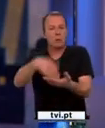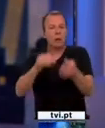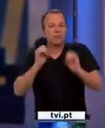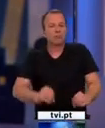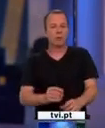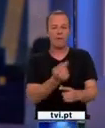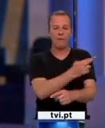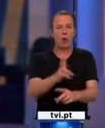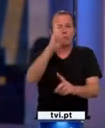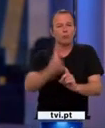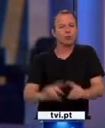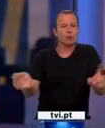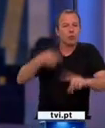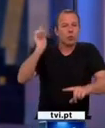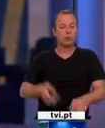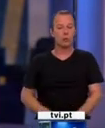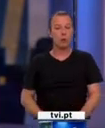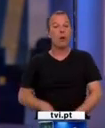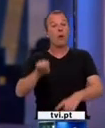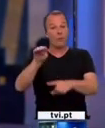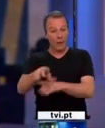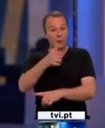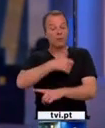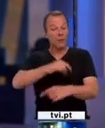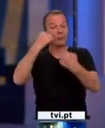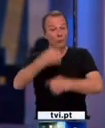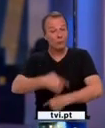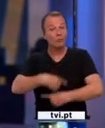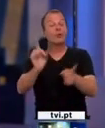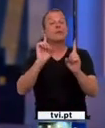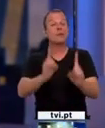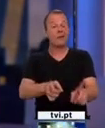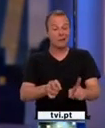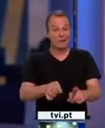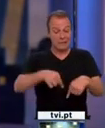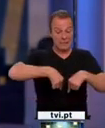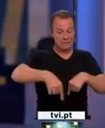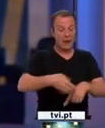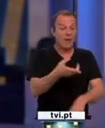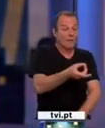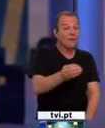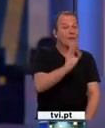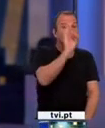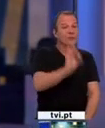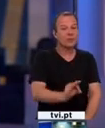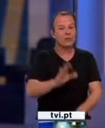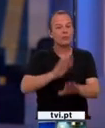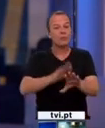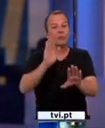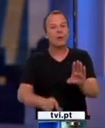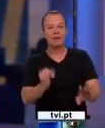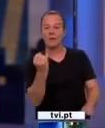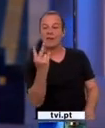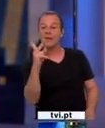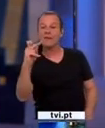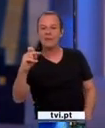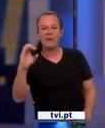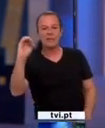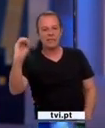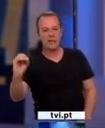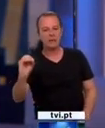Errado. O Banco de Espanha revelou esta semana que 90% da descida do IVA para zero foi incorporada nos preços